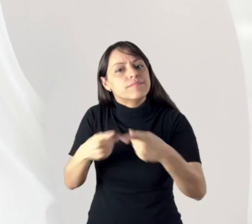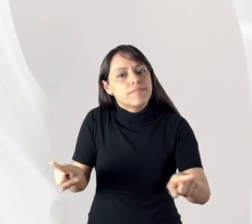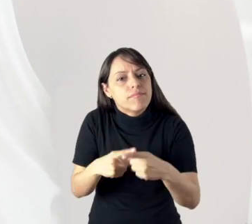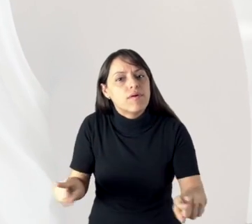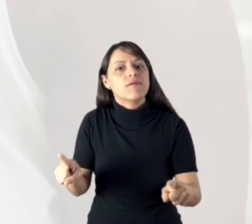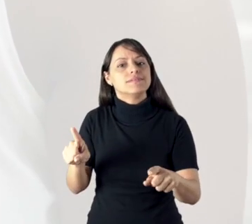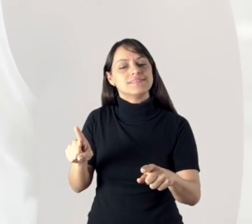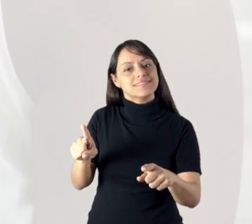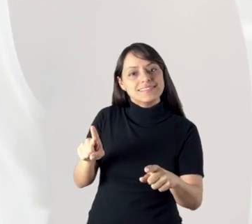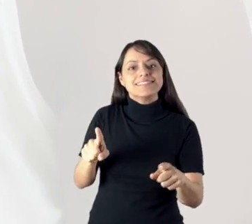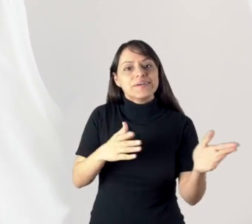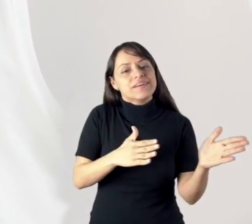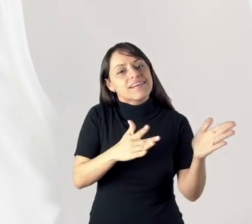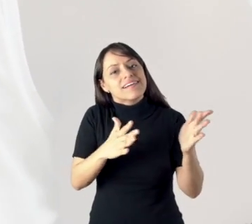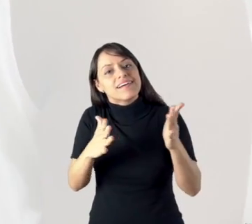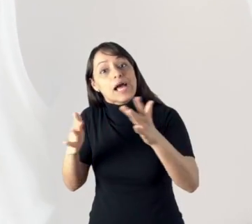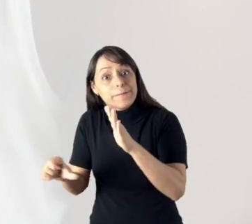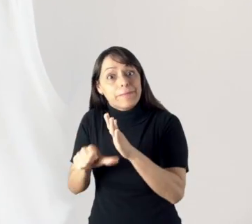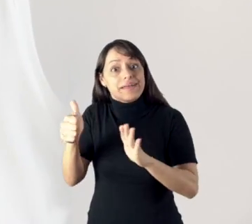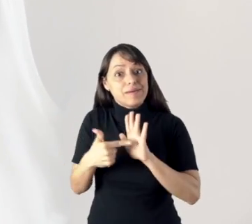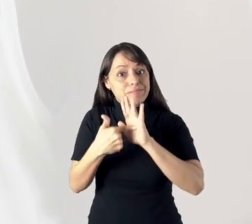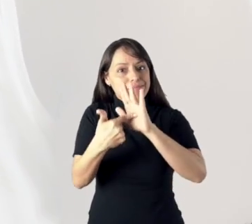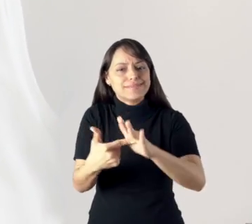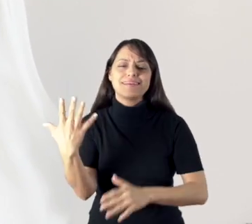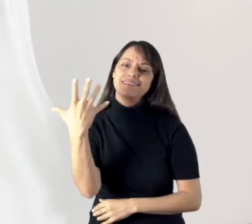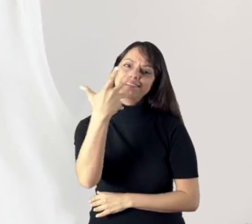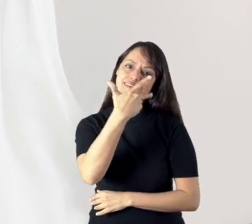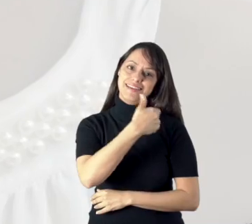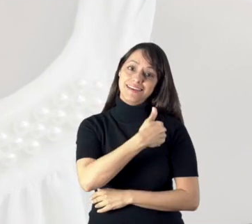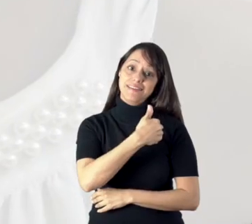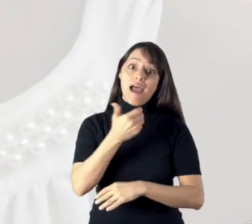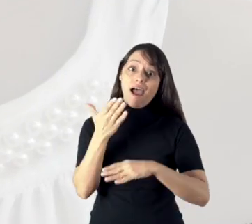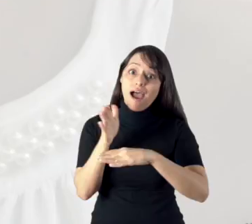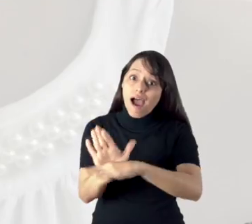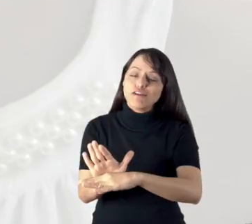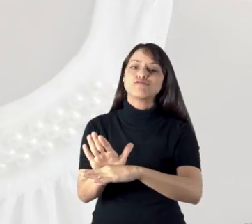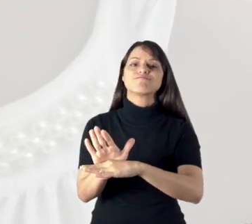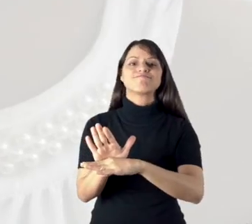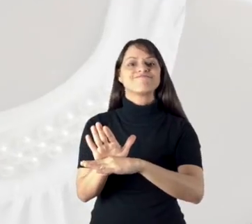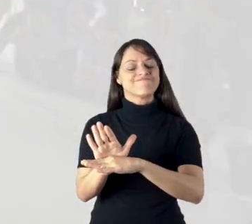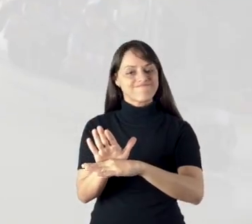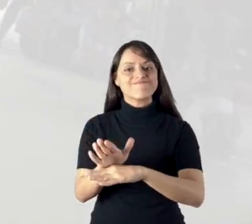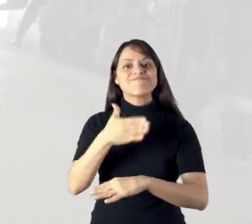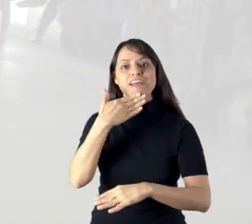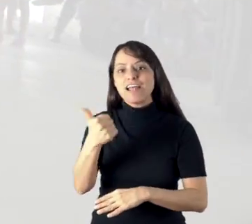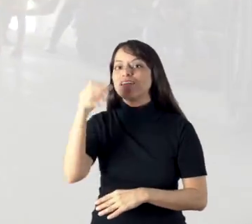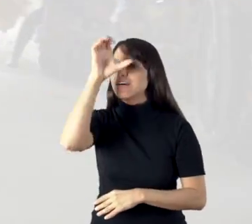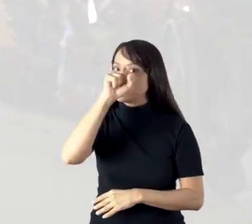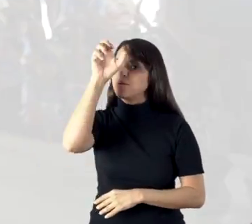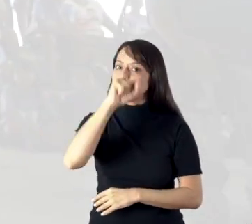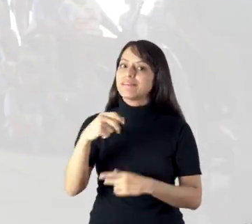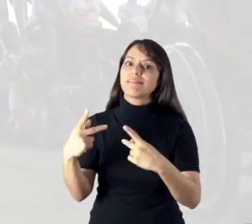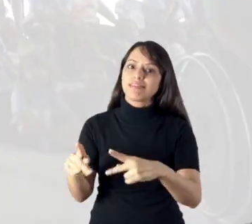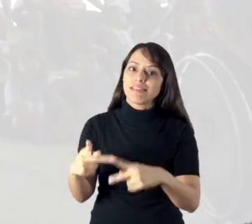as coreografias, vi alguns ensaios, teve a primeira apresentação também que foi linda. E ajudou muito, muito nele, com tudo,